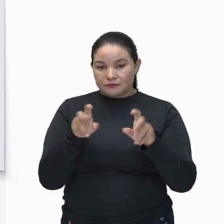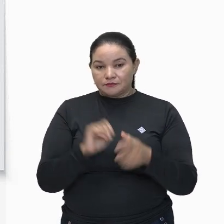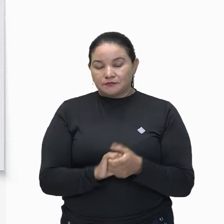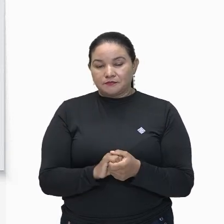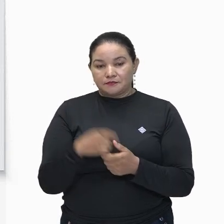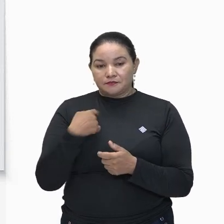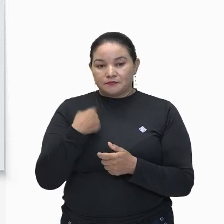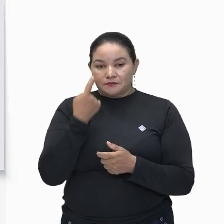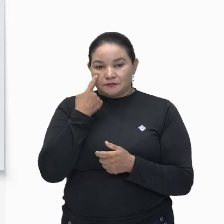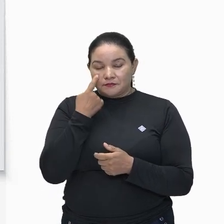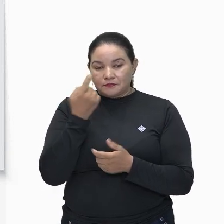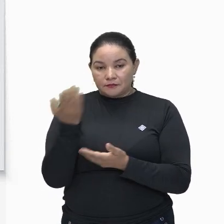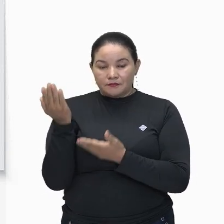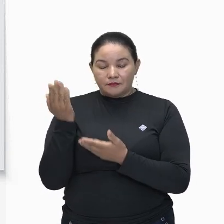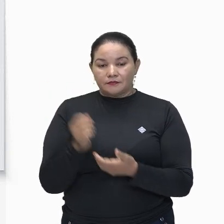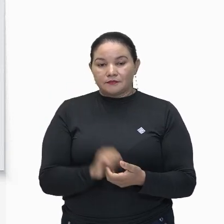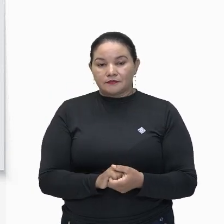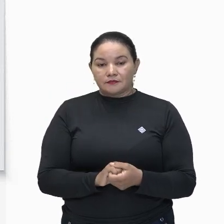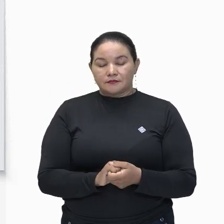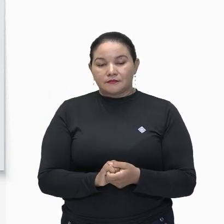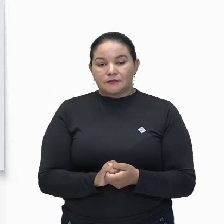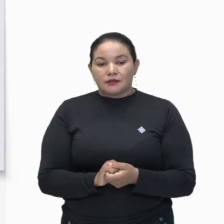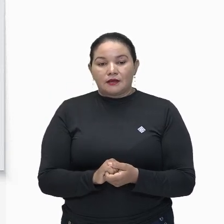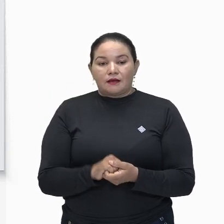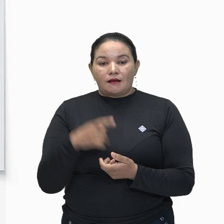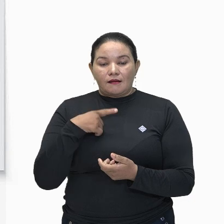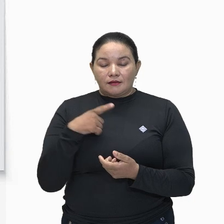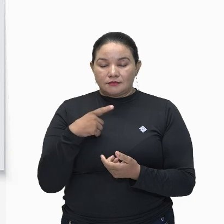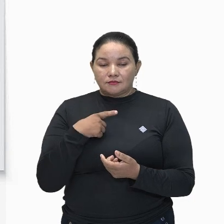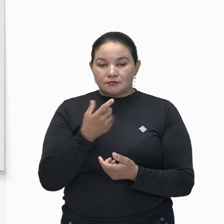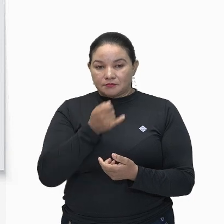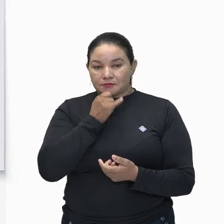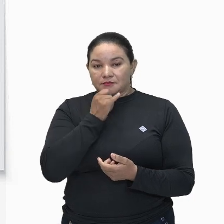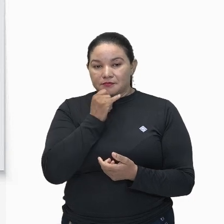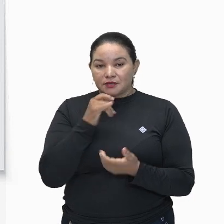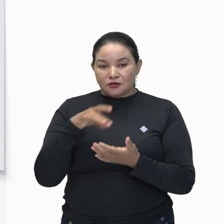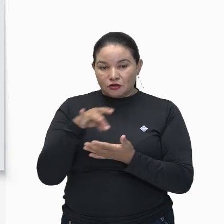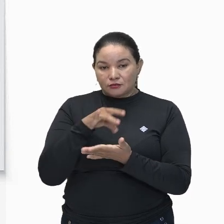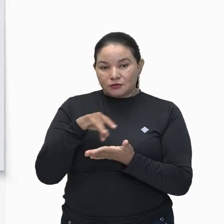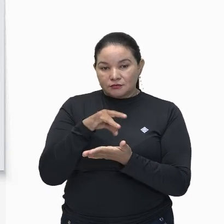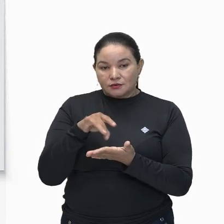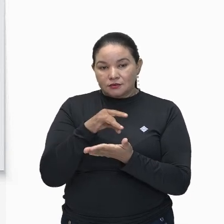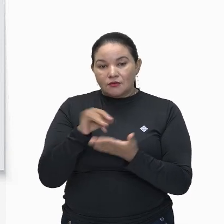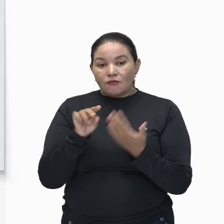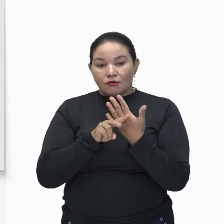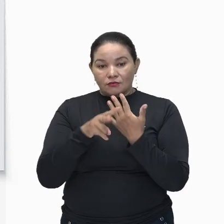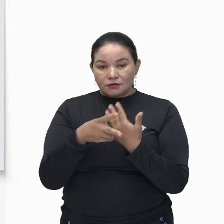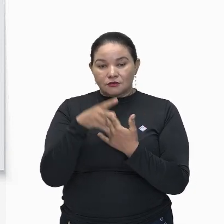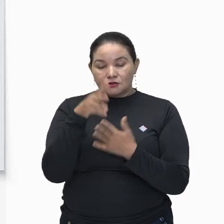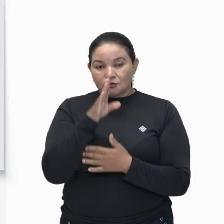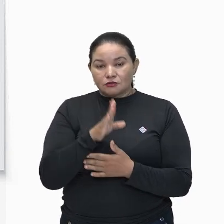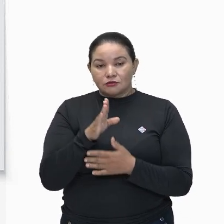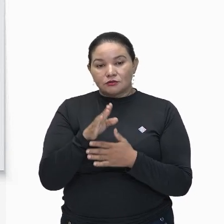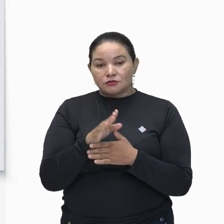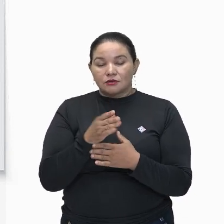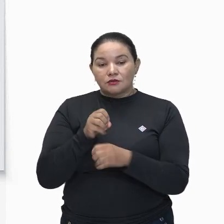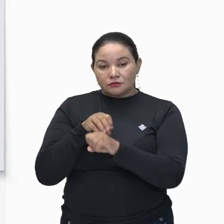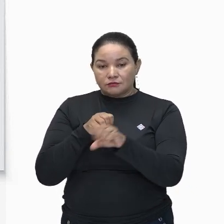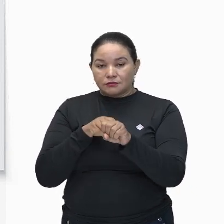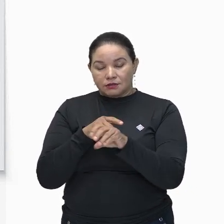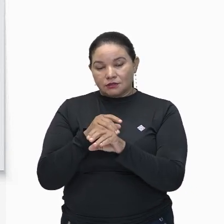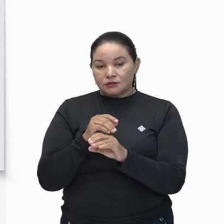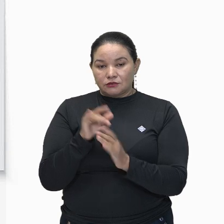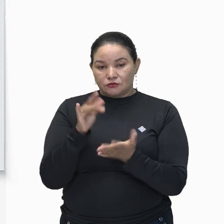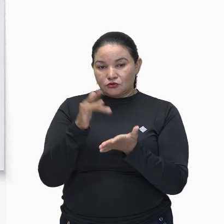o título, olha aí, temos aí o exemplo que nós trouxemos, que é o CMEAN, Reconhecimento Nacional em Educação Digital. Então